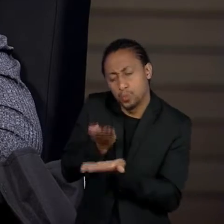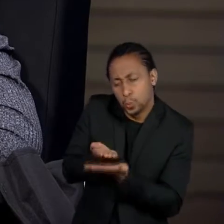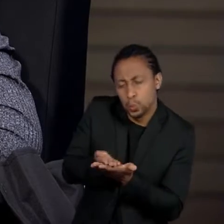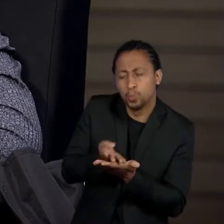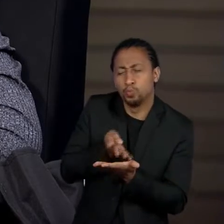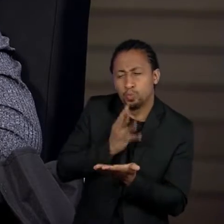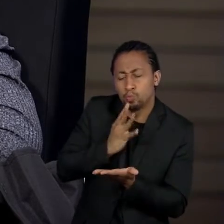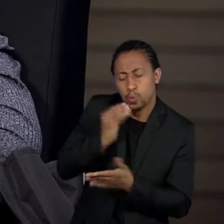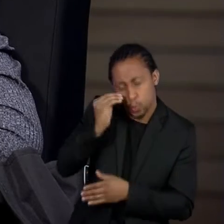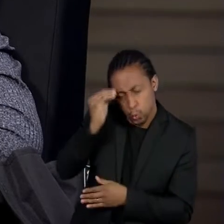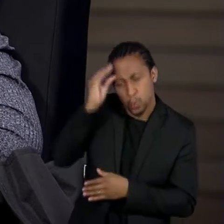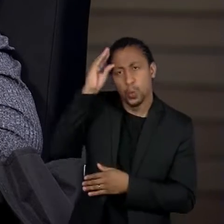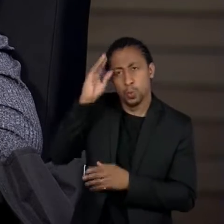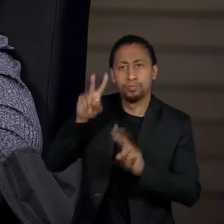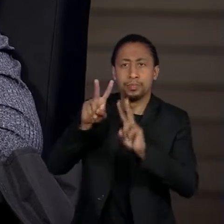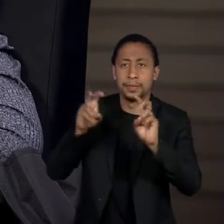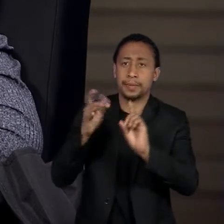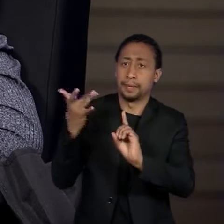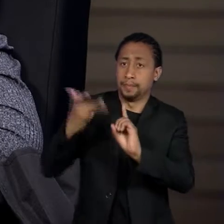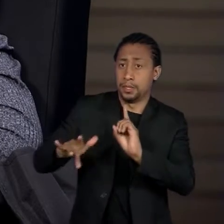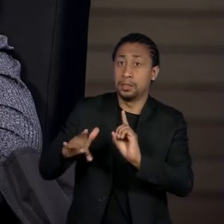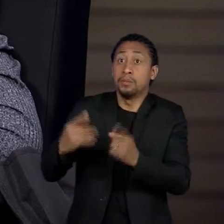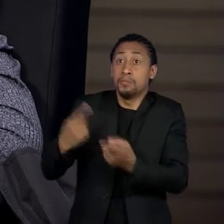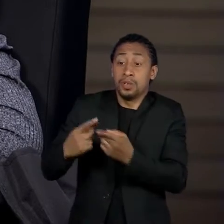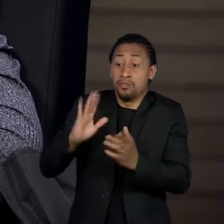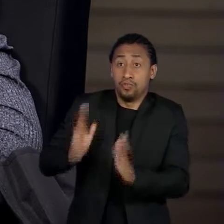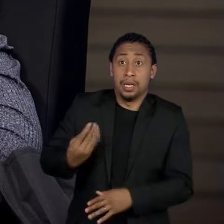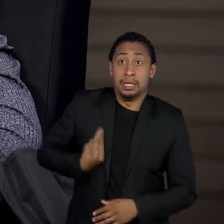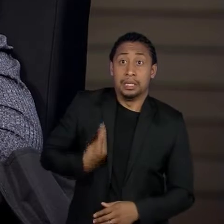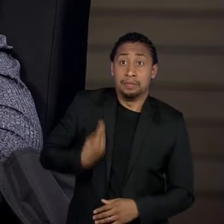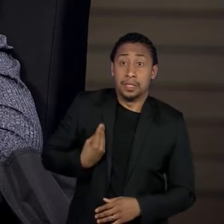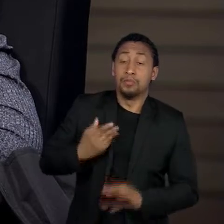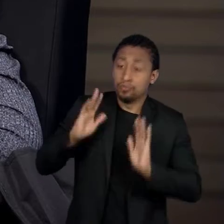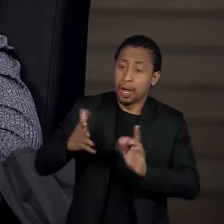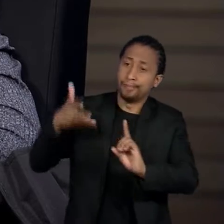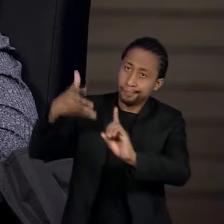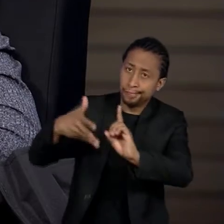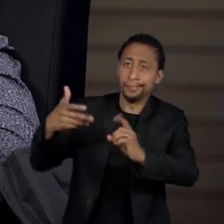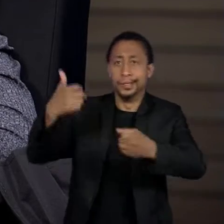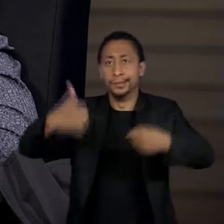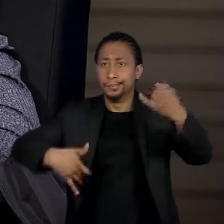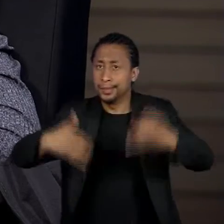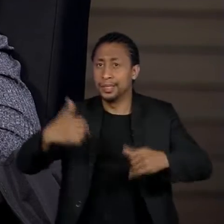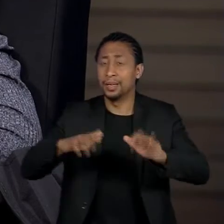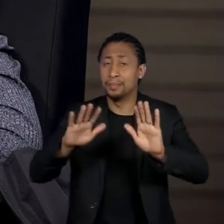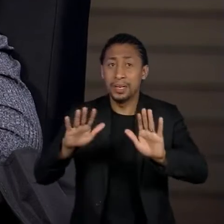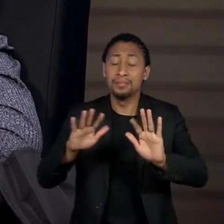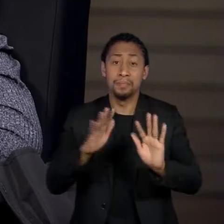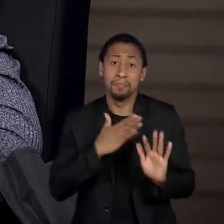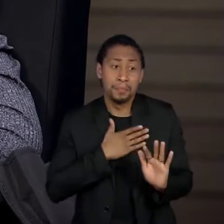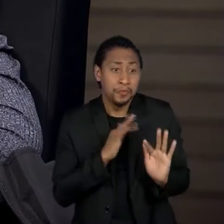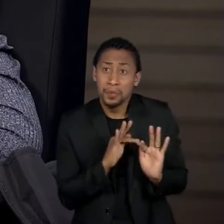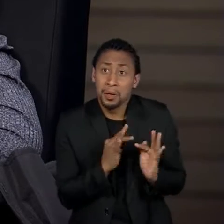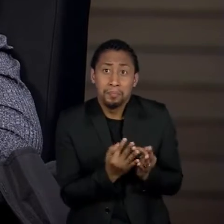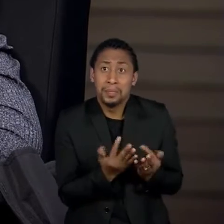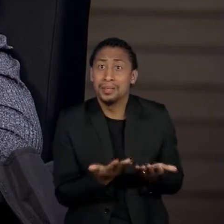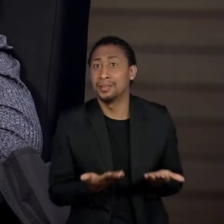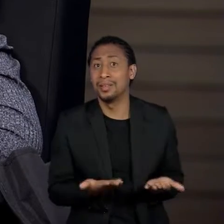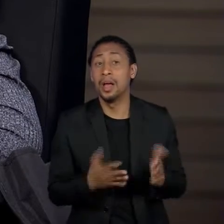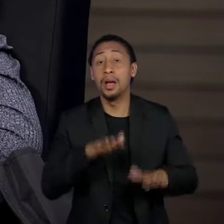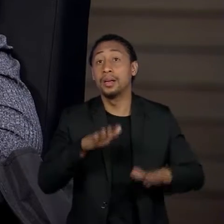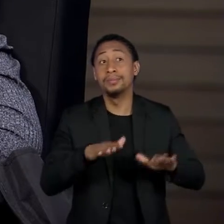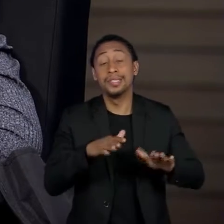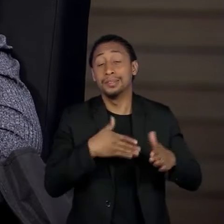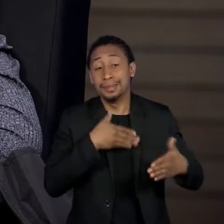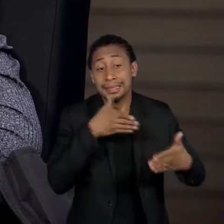anticapacitista, porque eu já estou lá, já estou explicando e falando. Mas a família, ela pode ser a grande